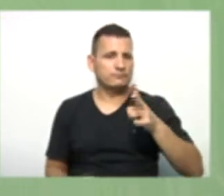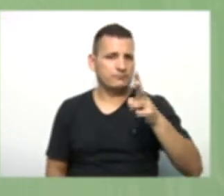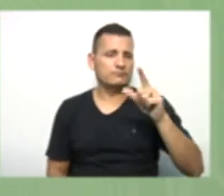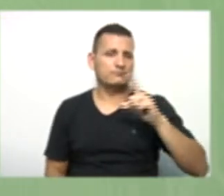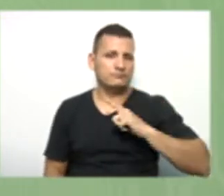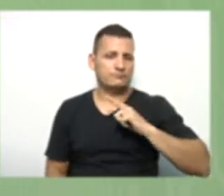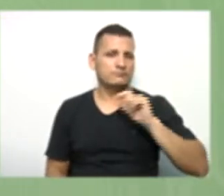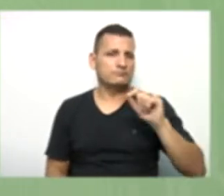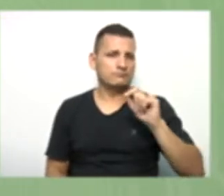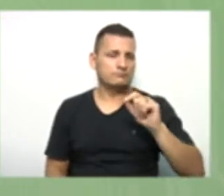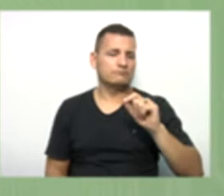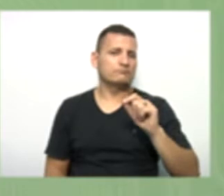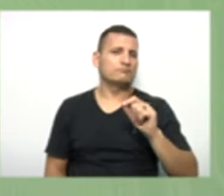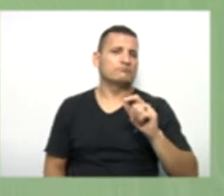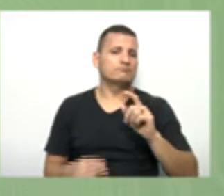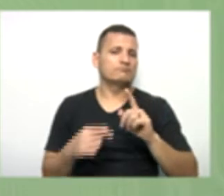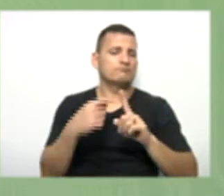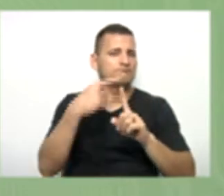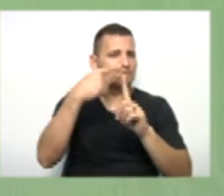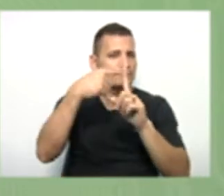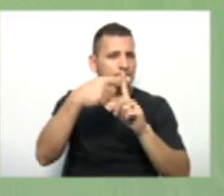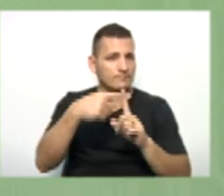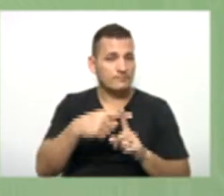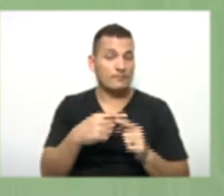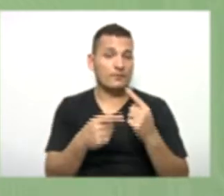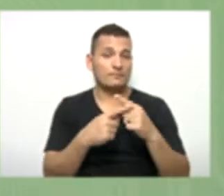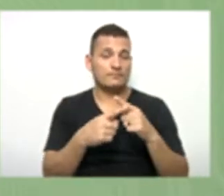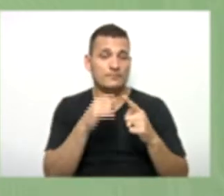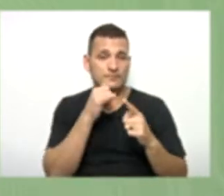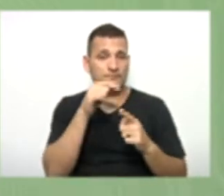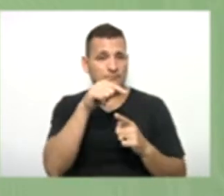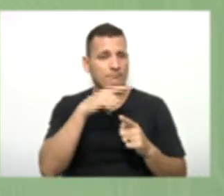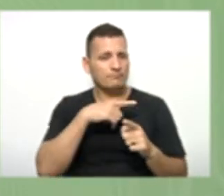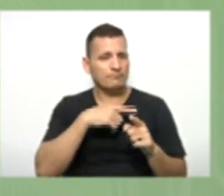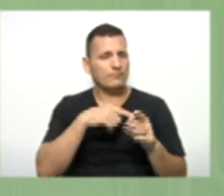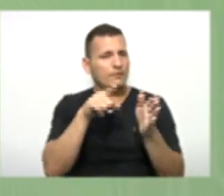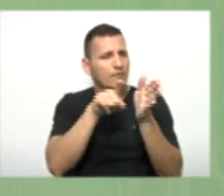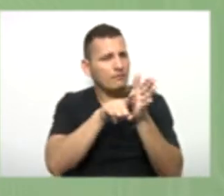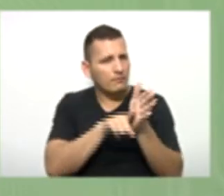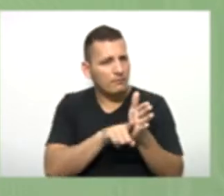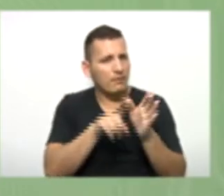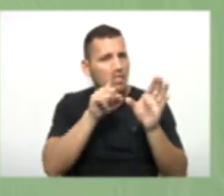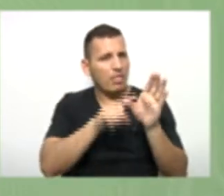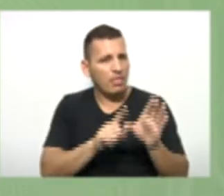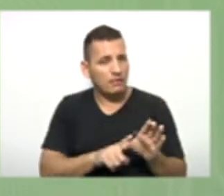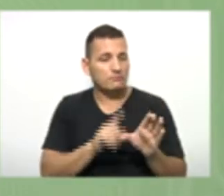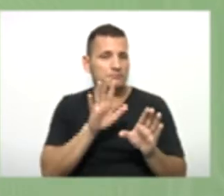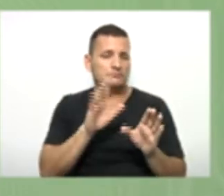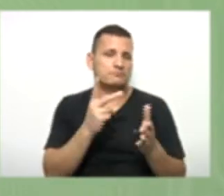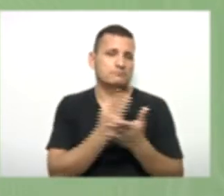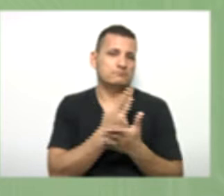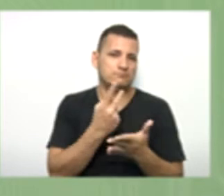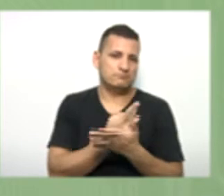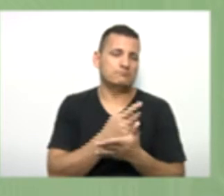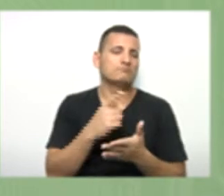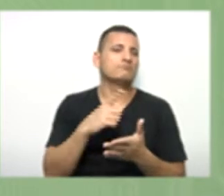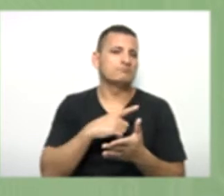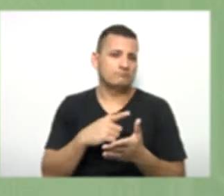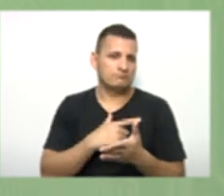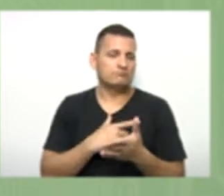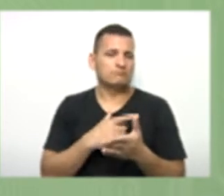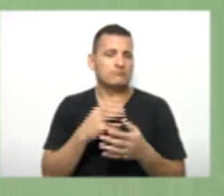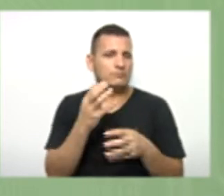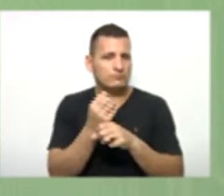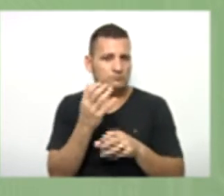credor. Porque se tiver saldo devedor, alguma coisa foi feito de errado na contabilidade